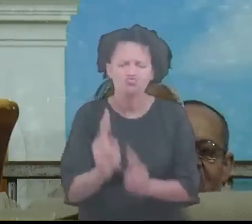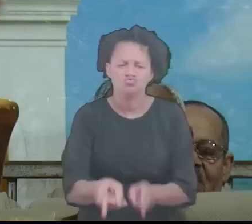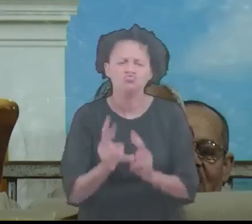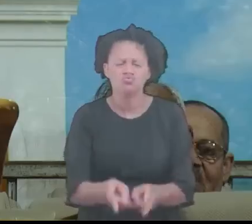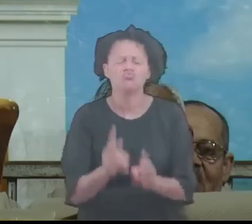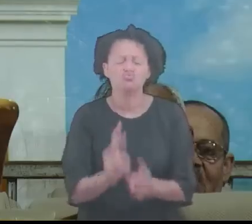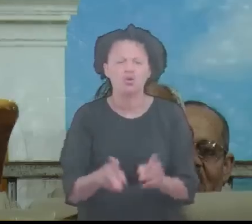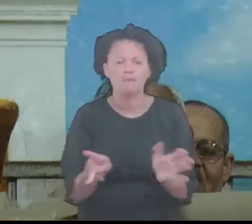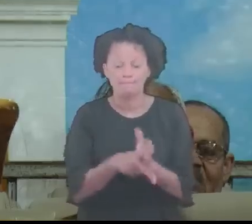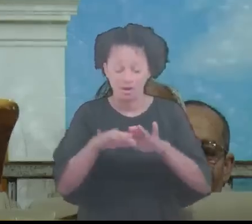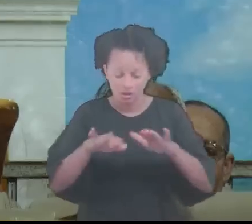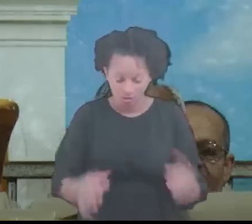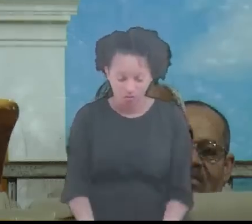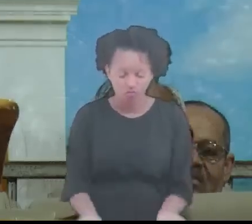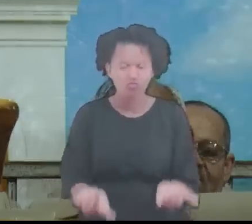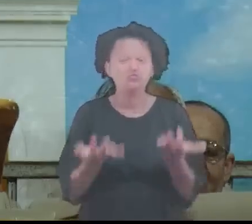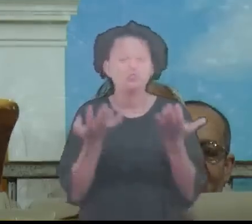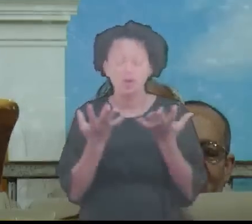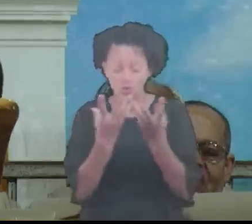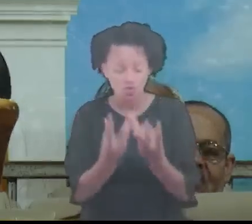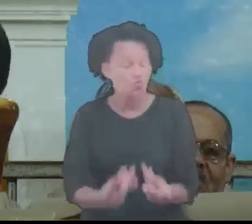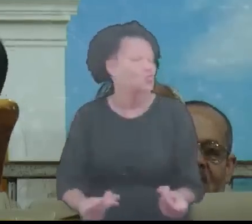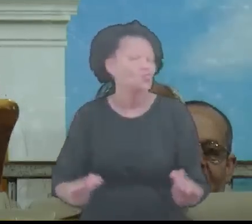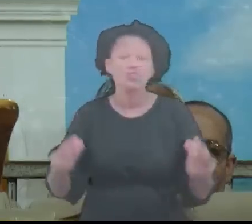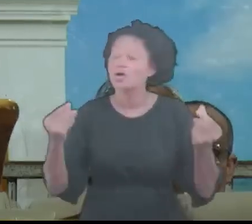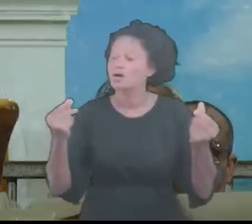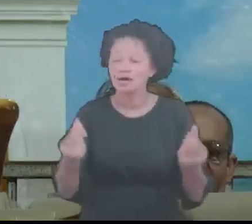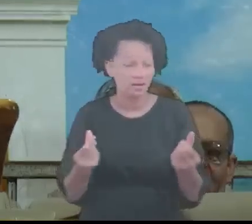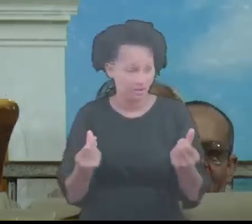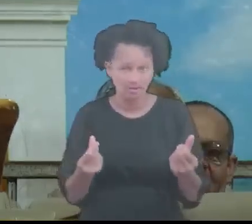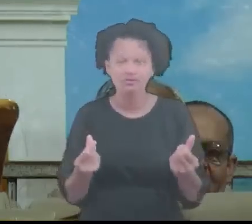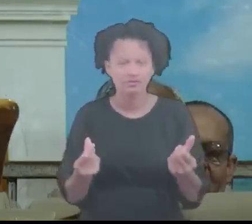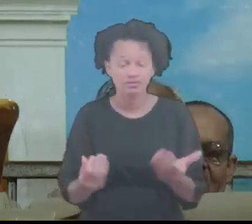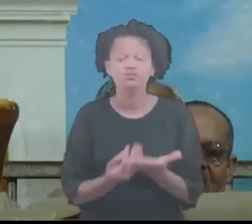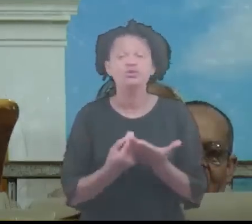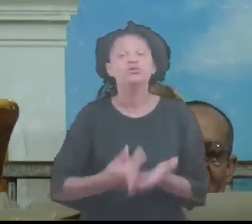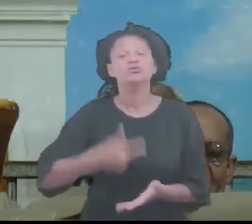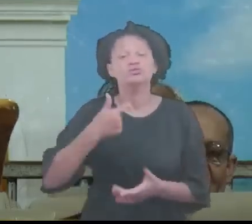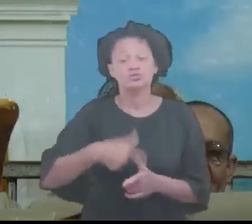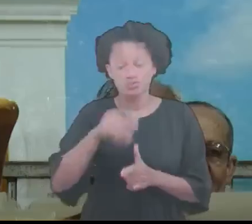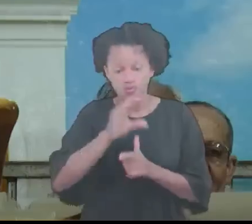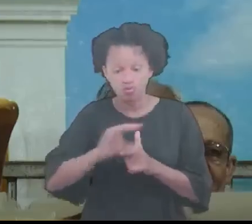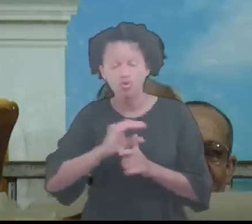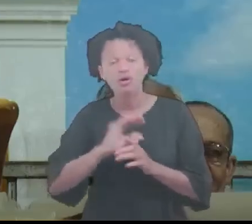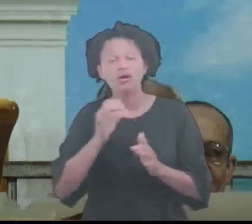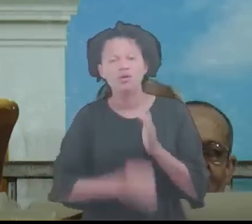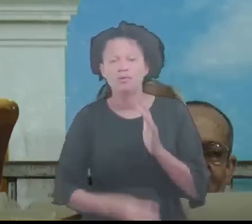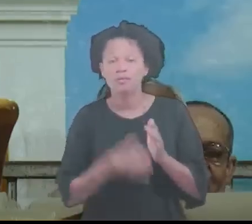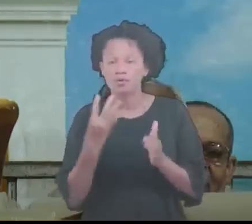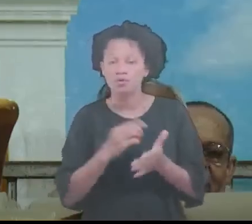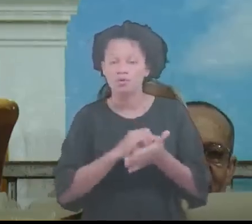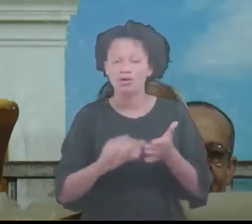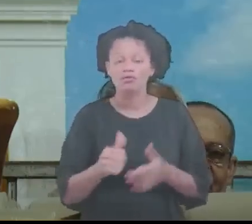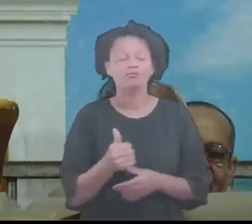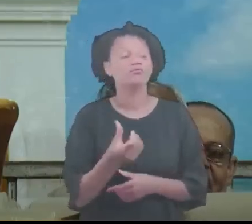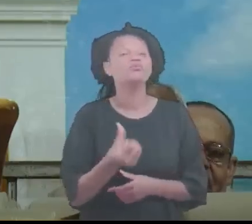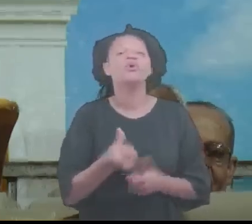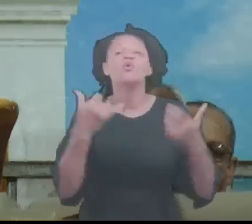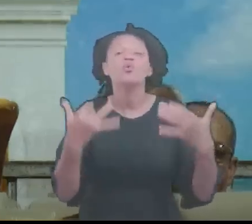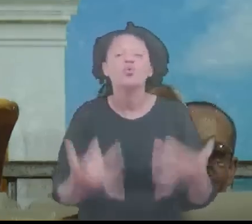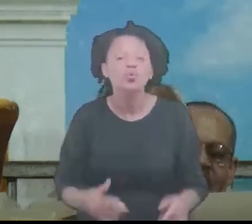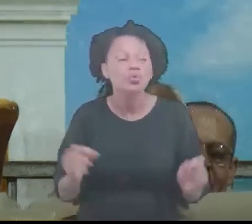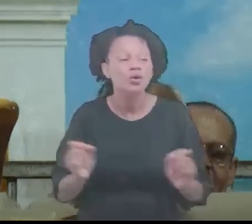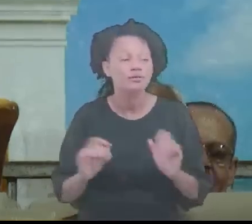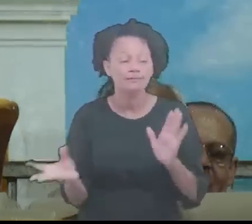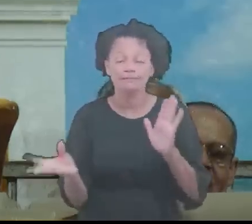Continuamente sobre o altar, e não se apagará. E lá em 2 Coríntios 4:16, que é que diz lá? E não está